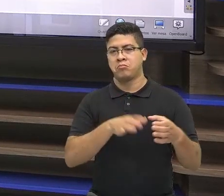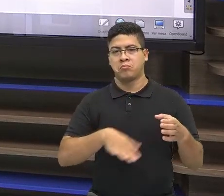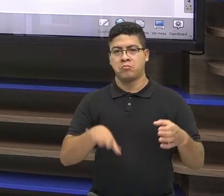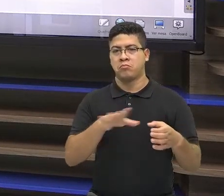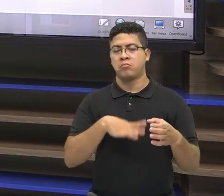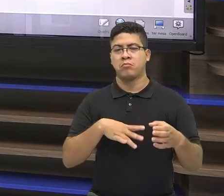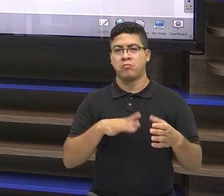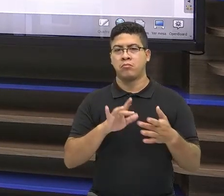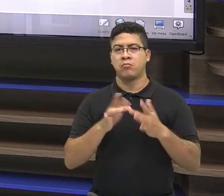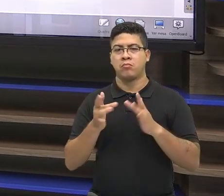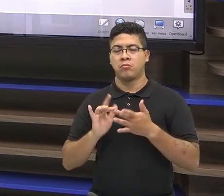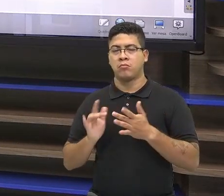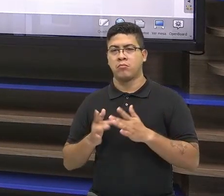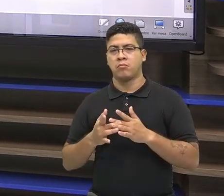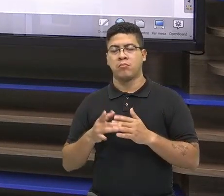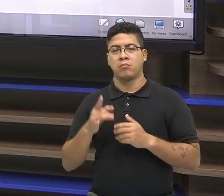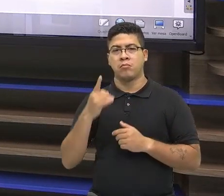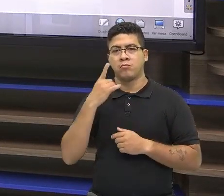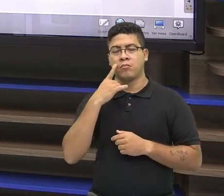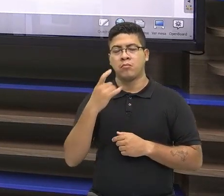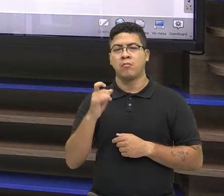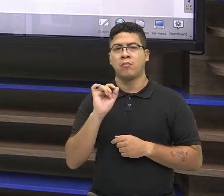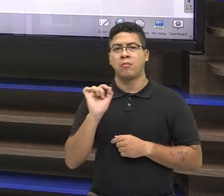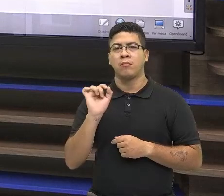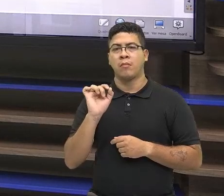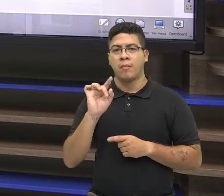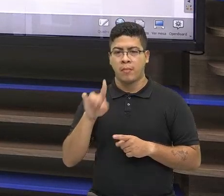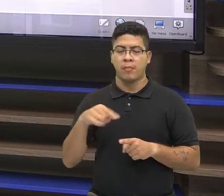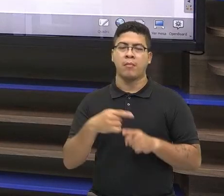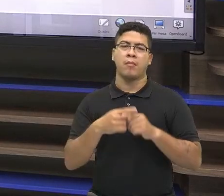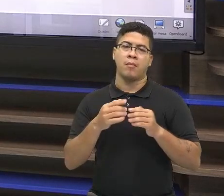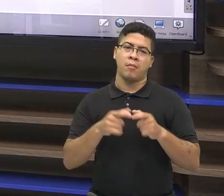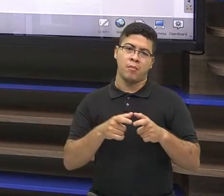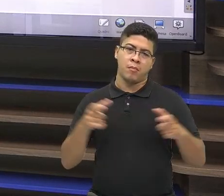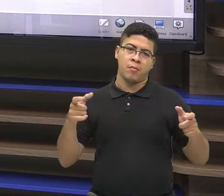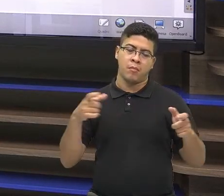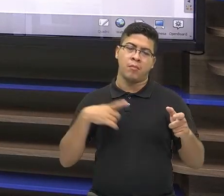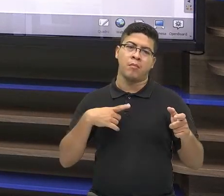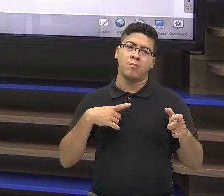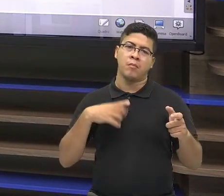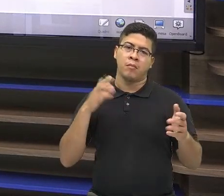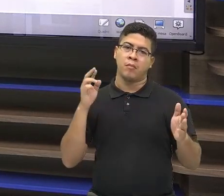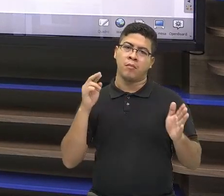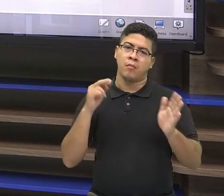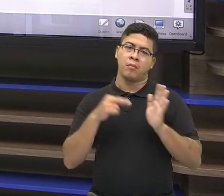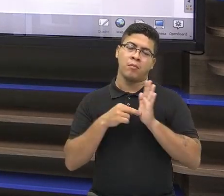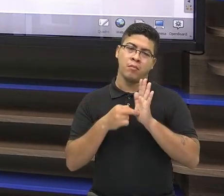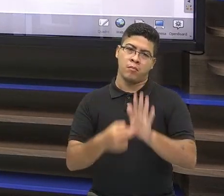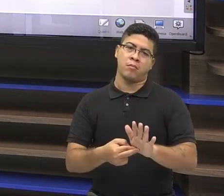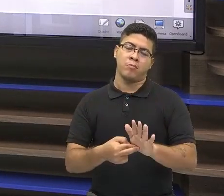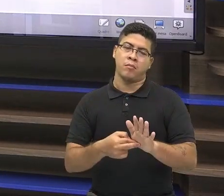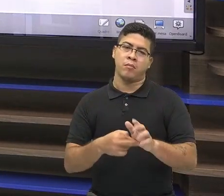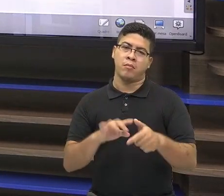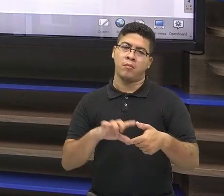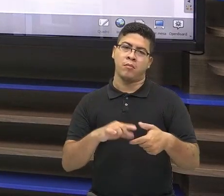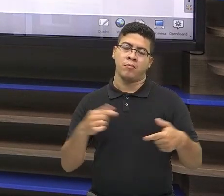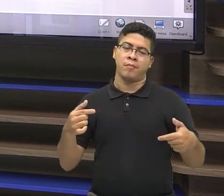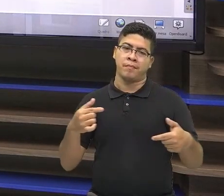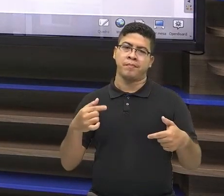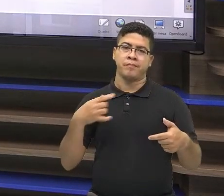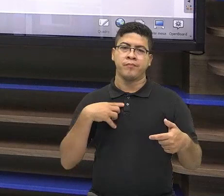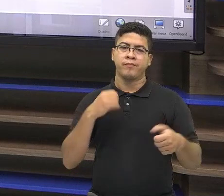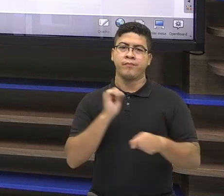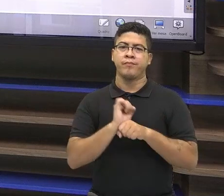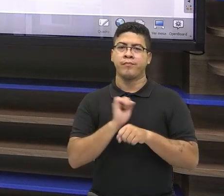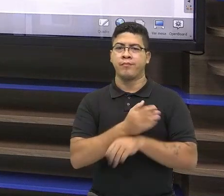contexto histórico, e um dos maiores representantes do modernismo. Então, espero que